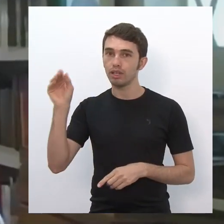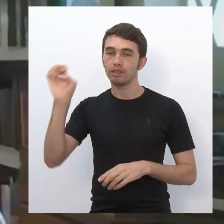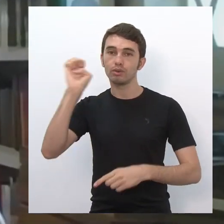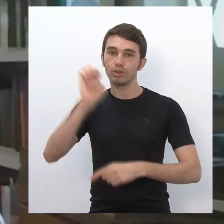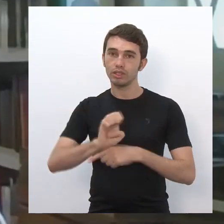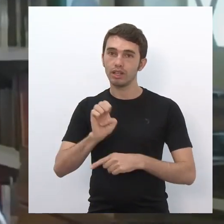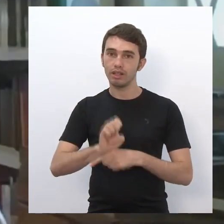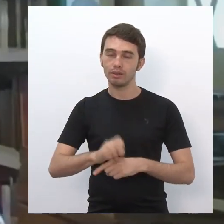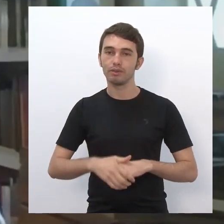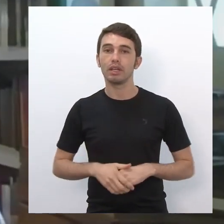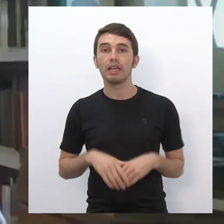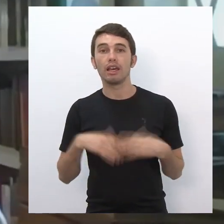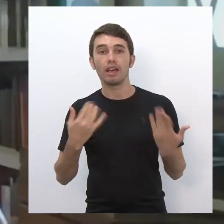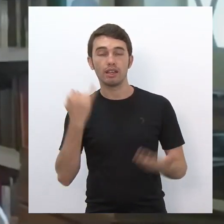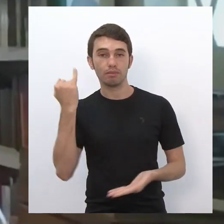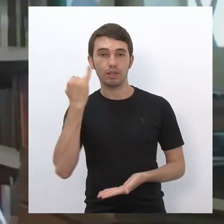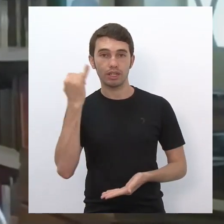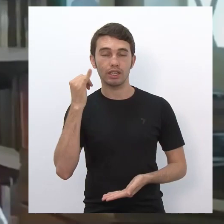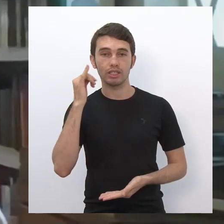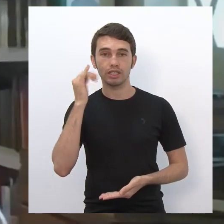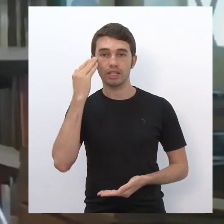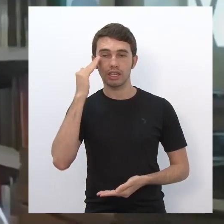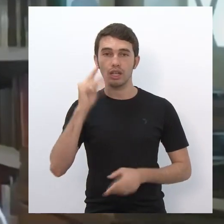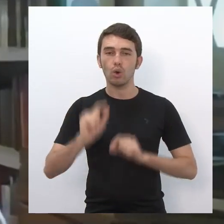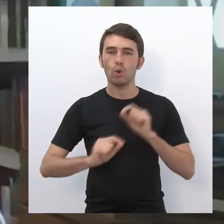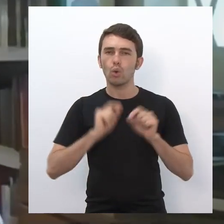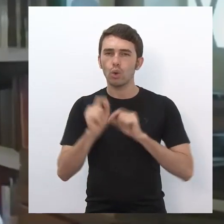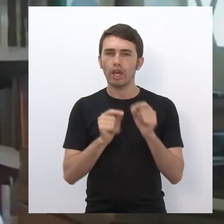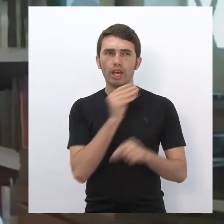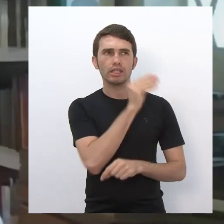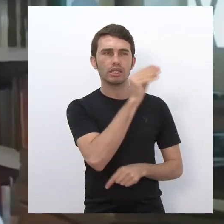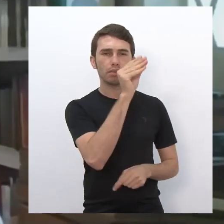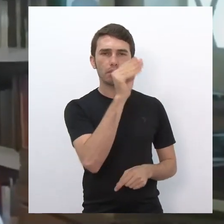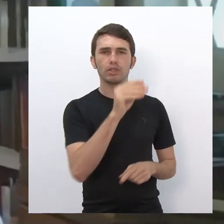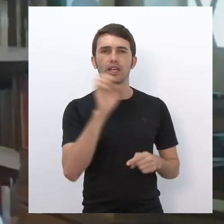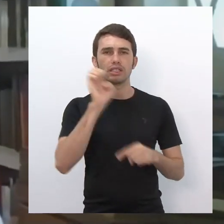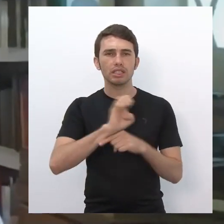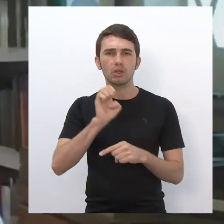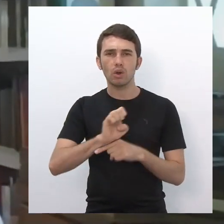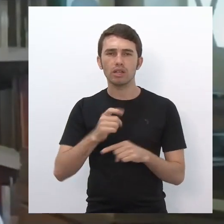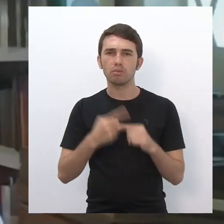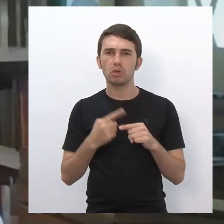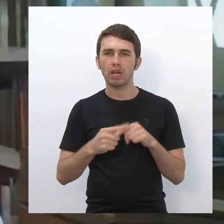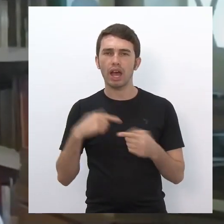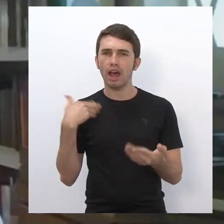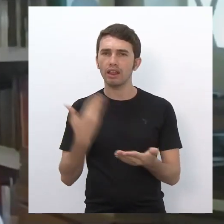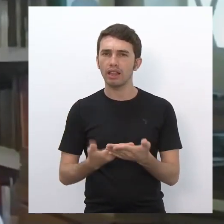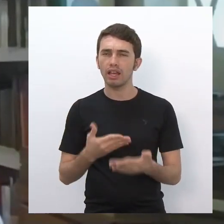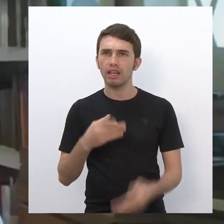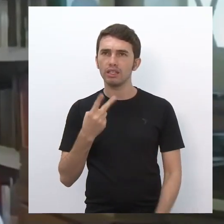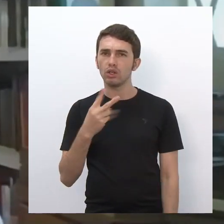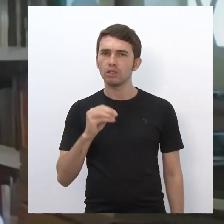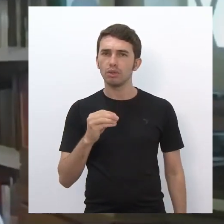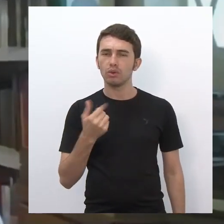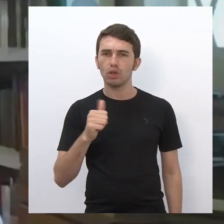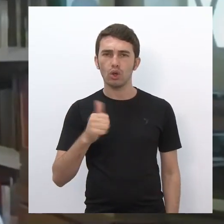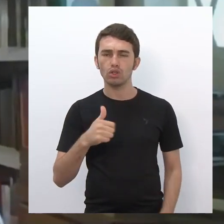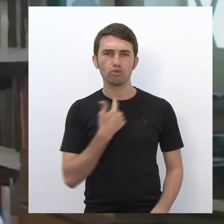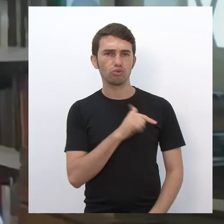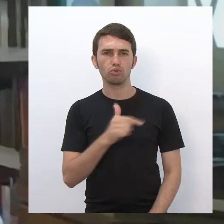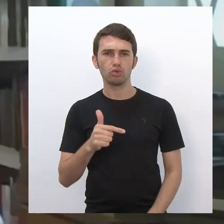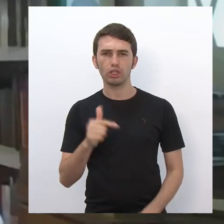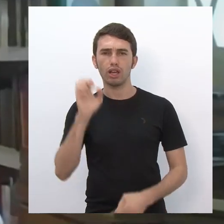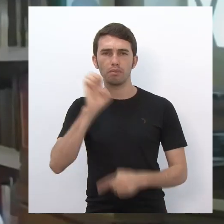né? É importante entender, quer dizer, o que são essas bibliotecas estaduais, porque até 2011 São Paulo não tinha